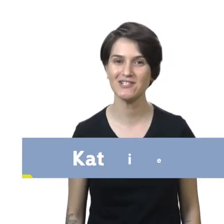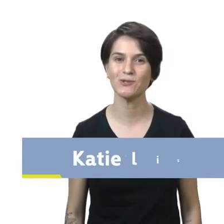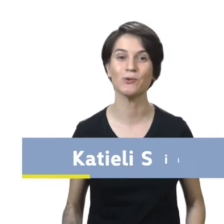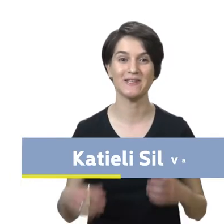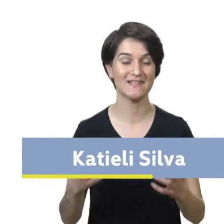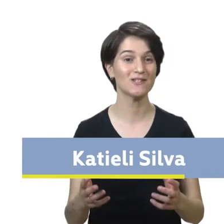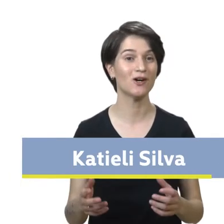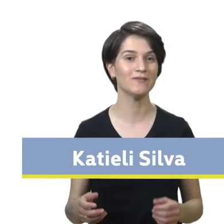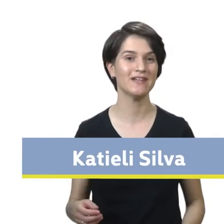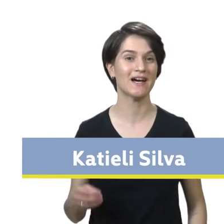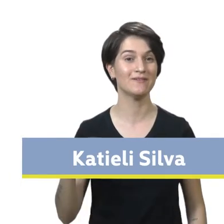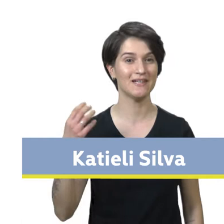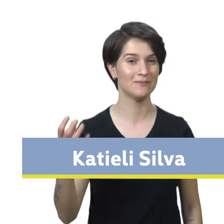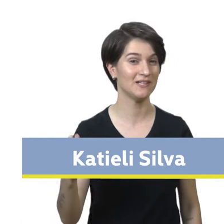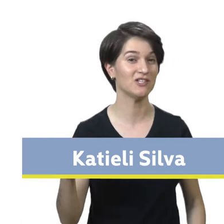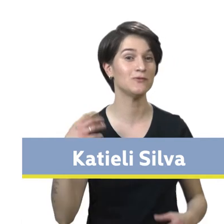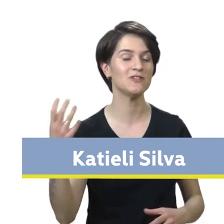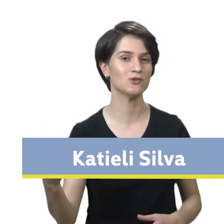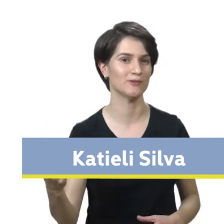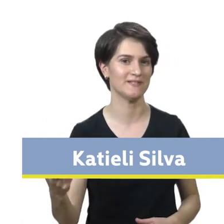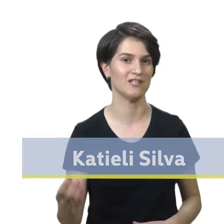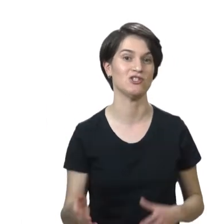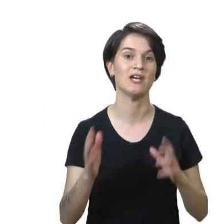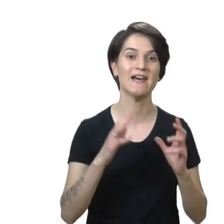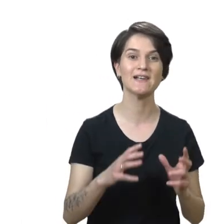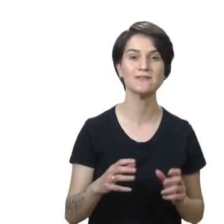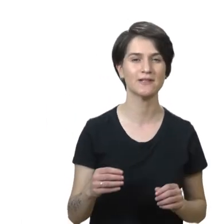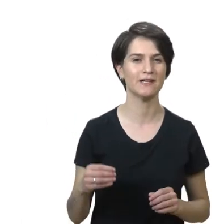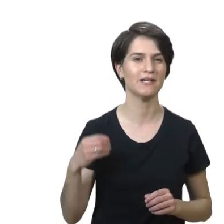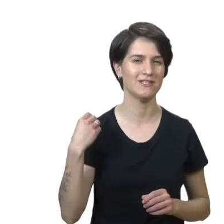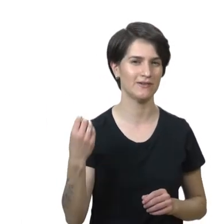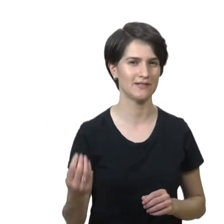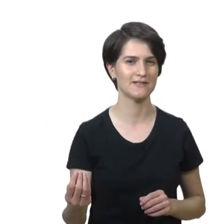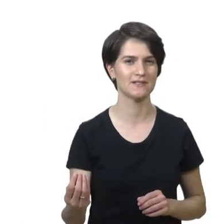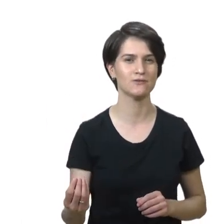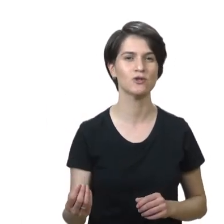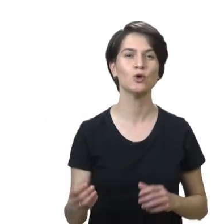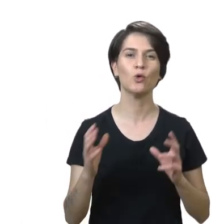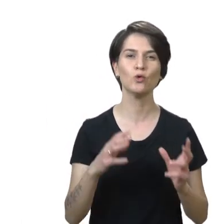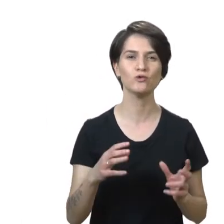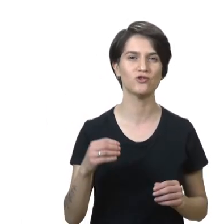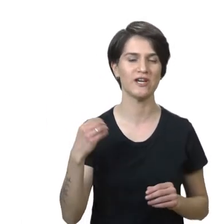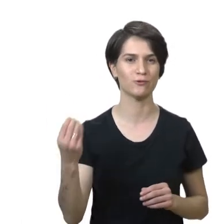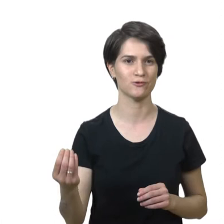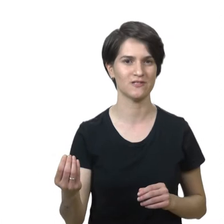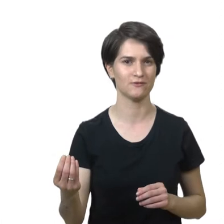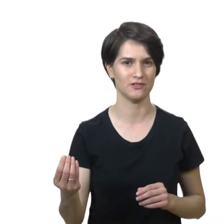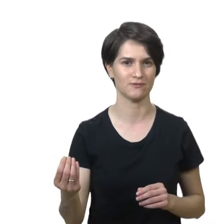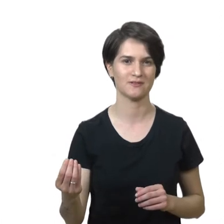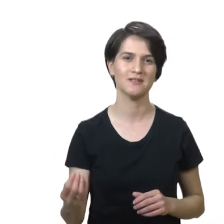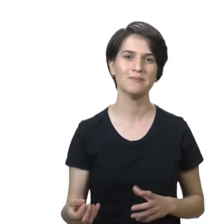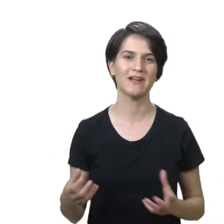Olá, estudante! O item 19 avalia a habilidade 22, que é de relacionar em diferentes textos o uso de